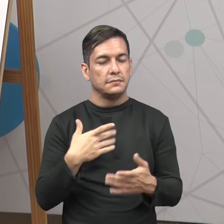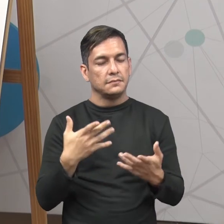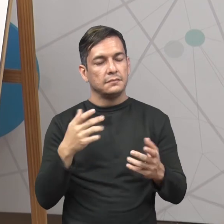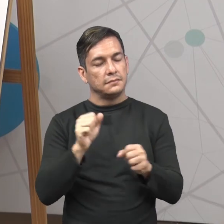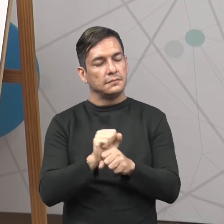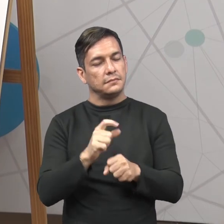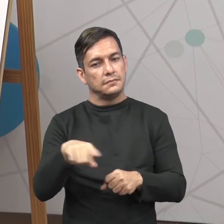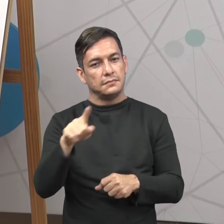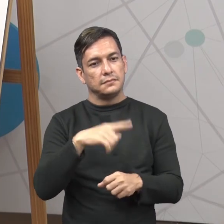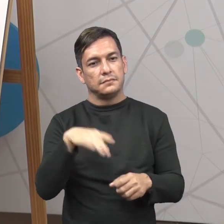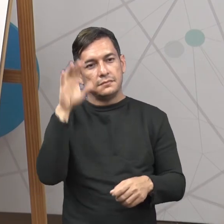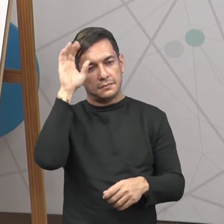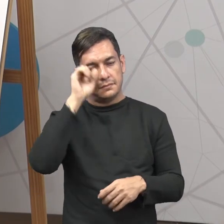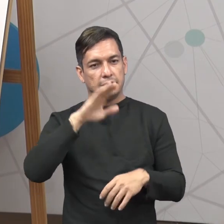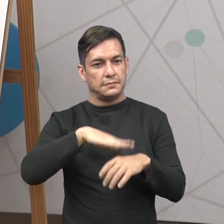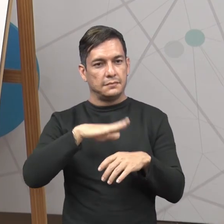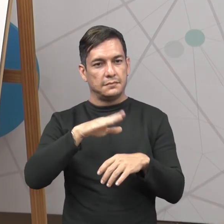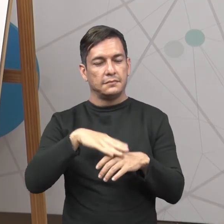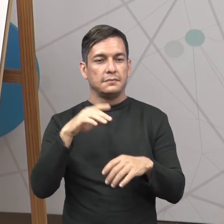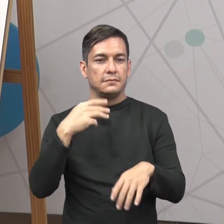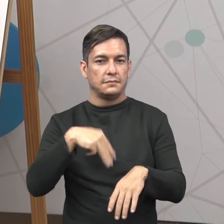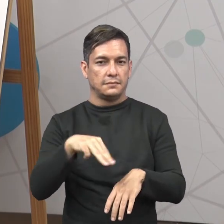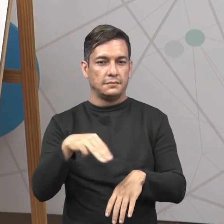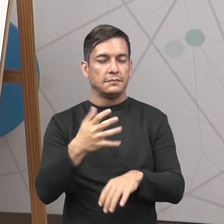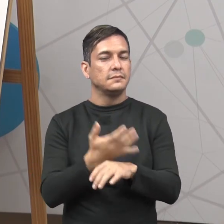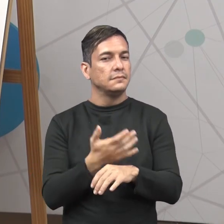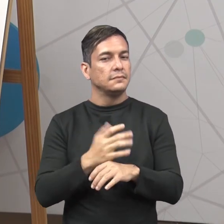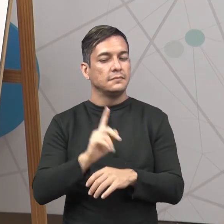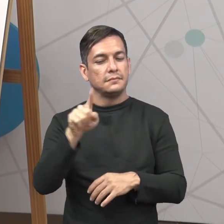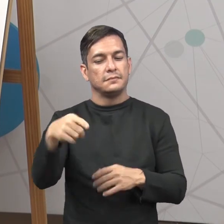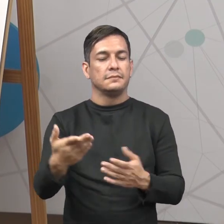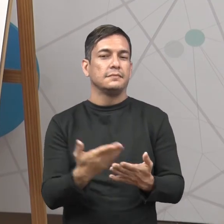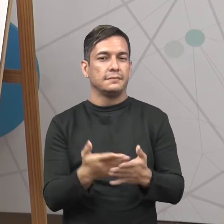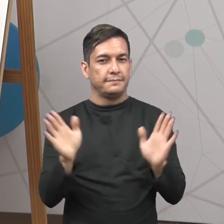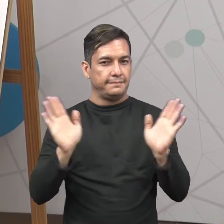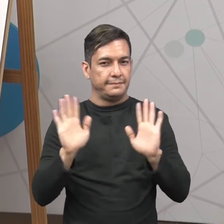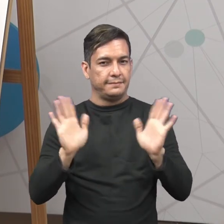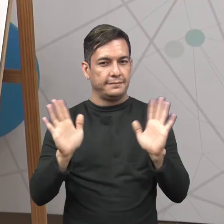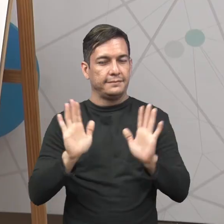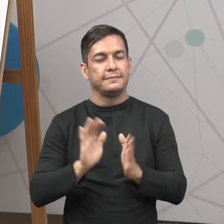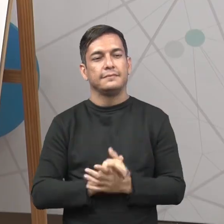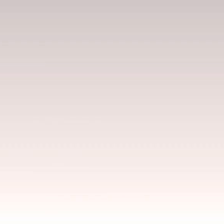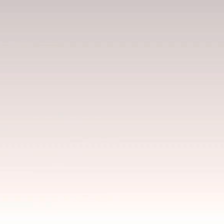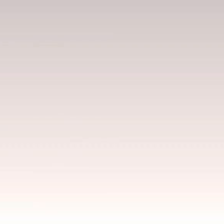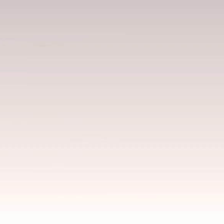espero você para aprender mais sobre matemática na próxima aula. Tchau!